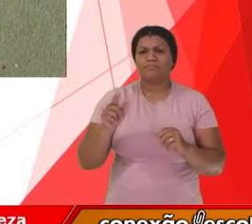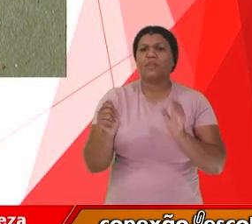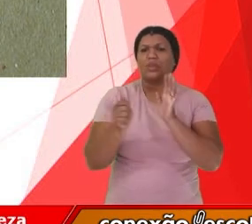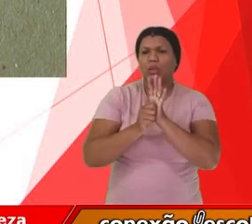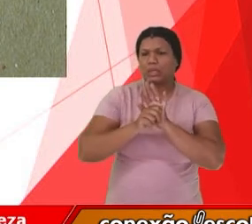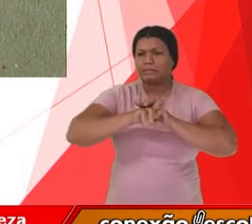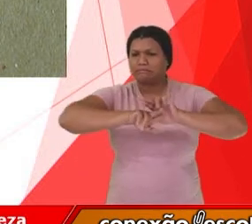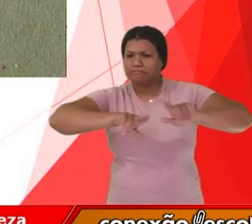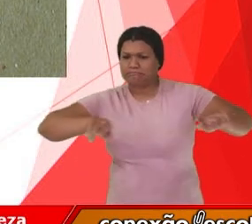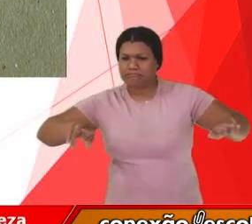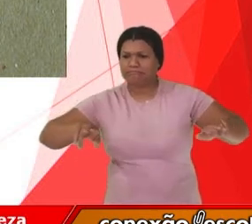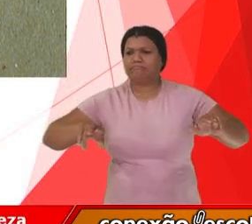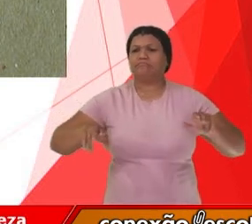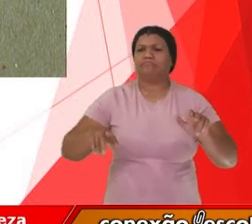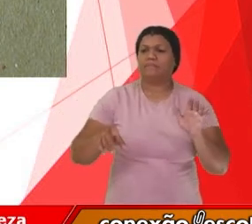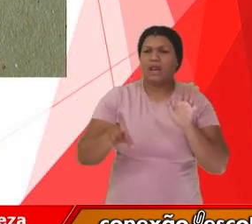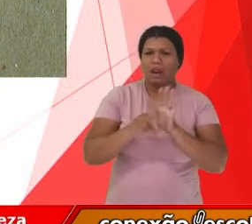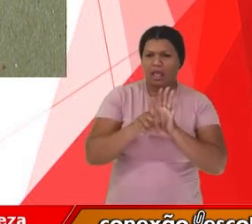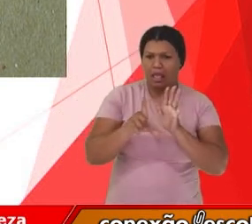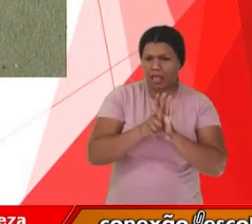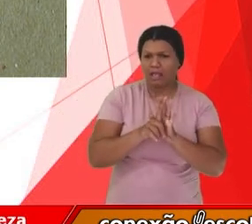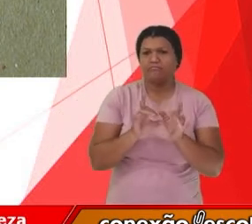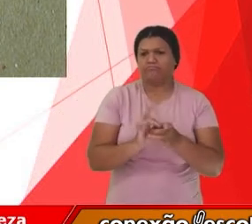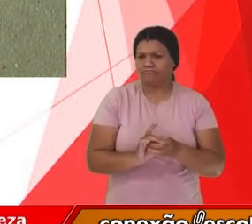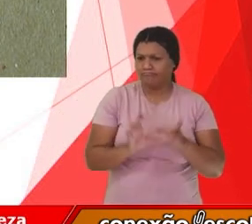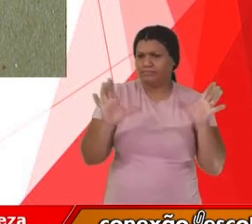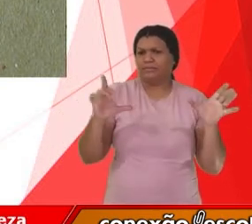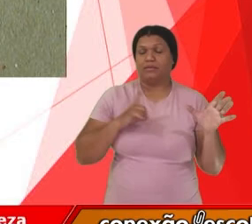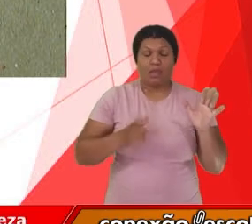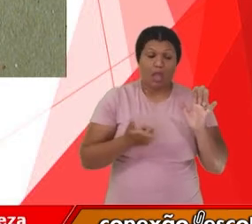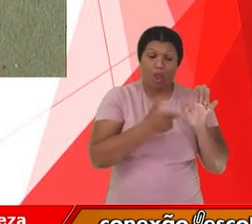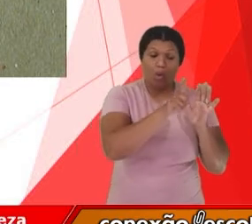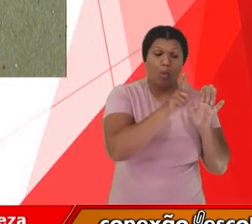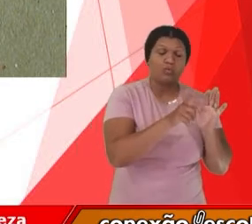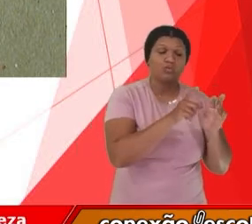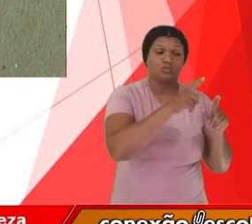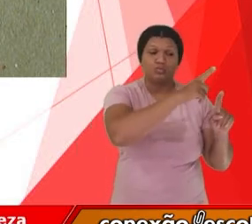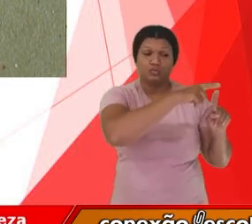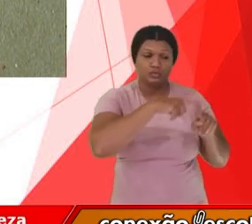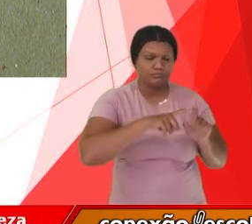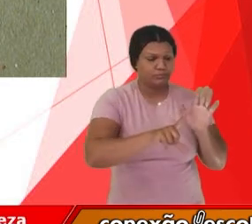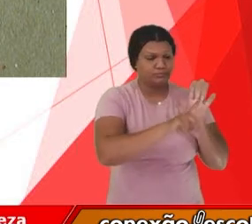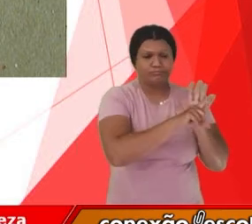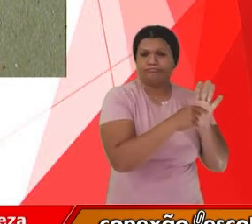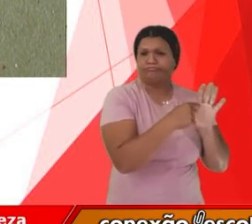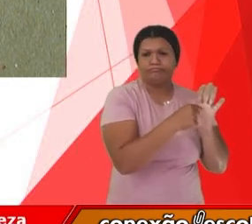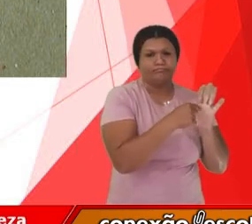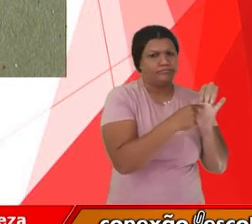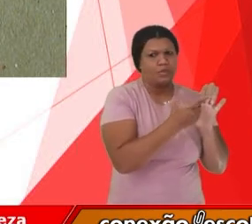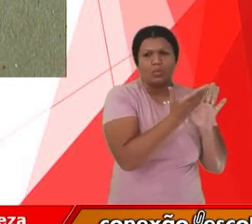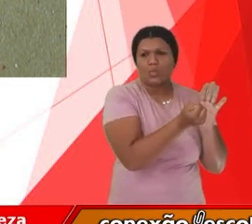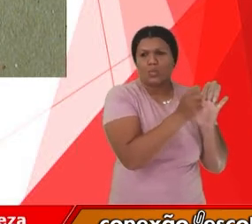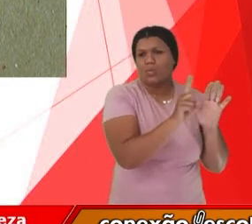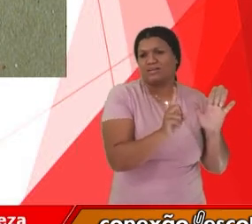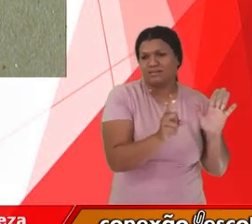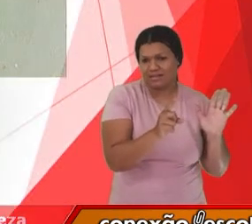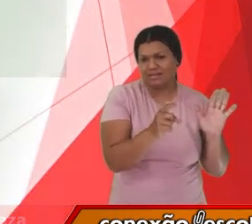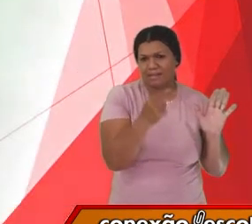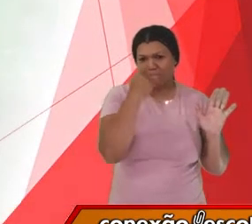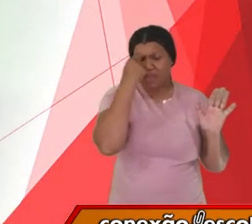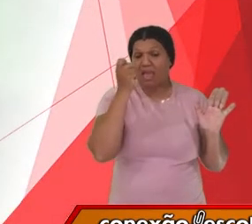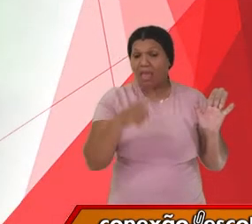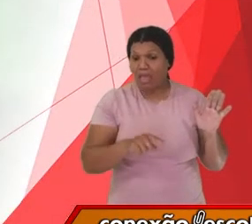são legalizadas, ou são drogas que o uso não corresponde a um crime ou uma contravenção.